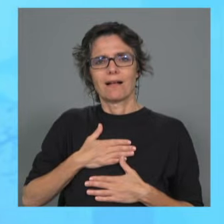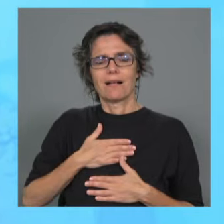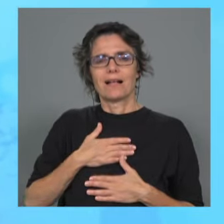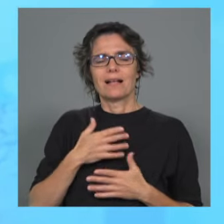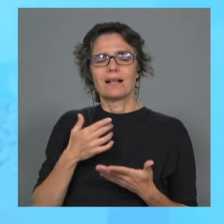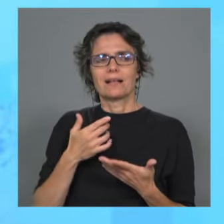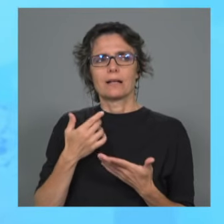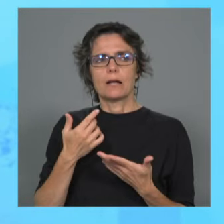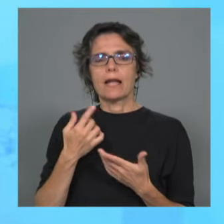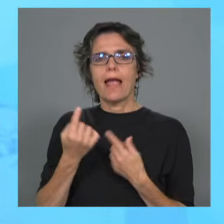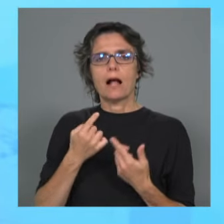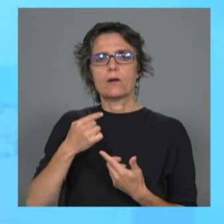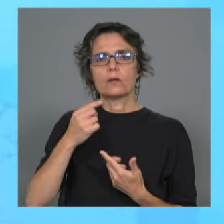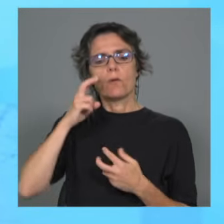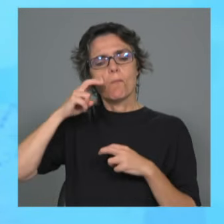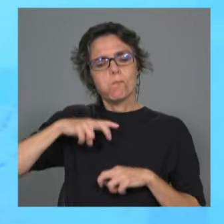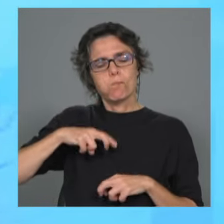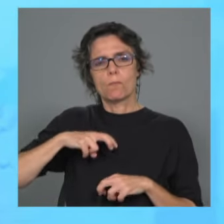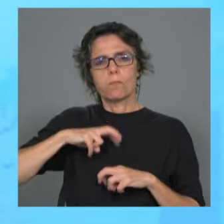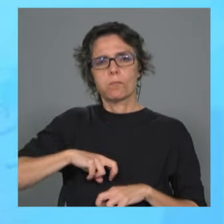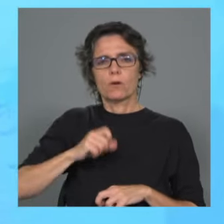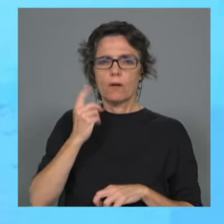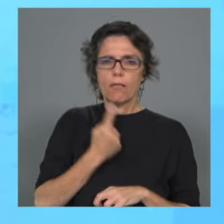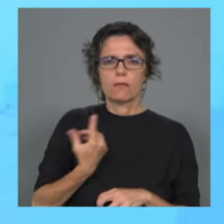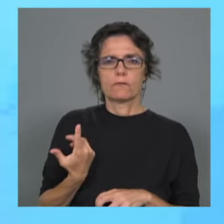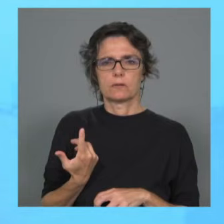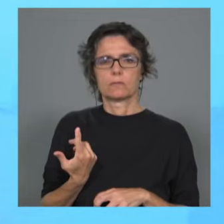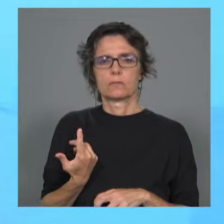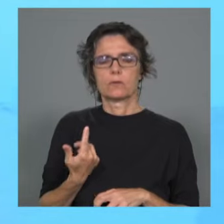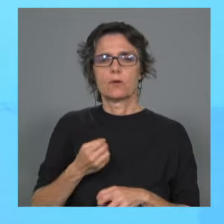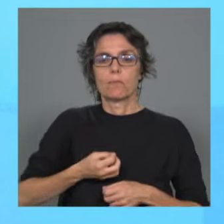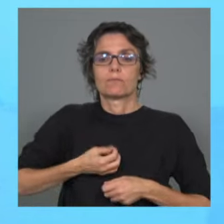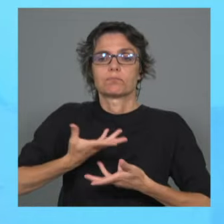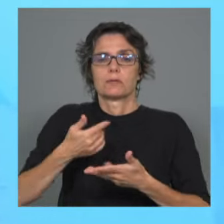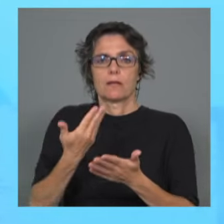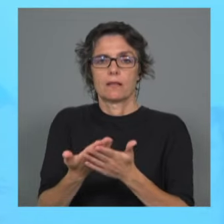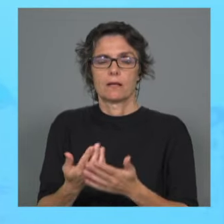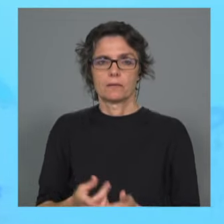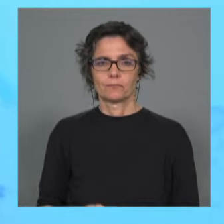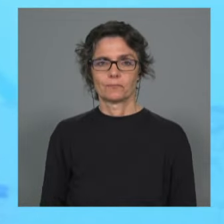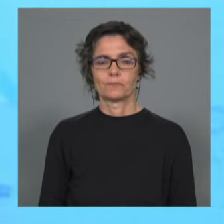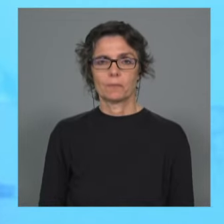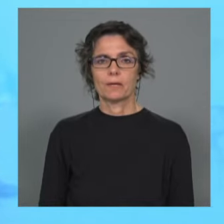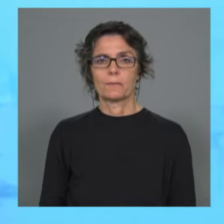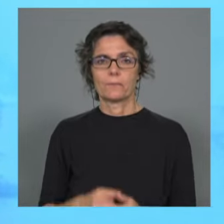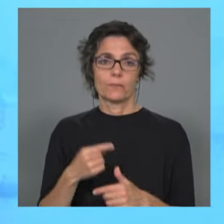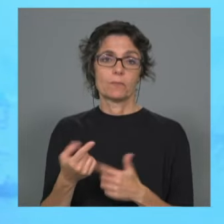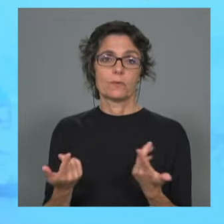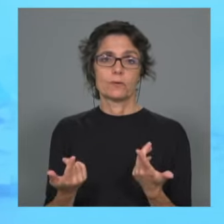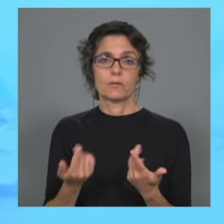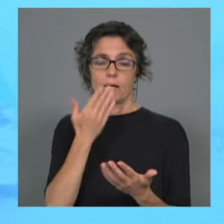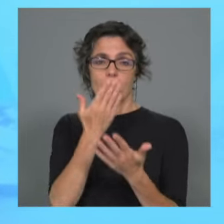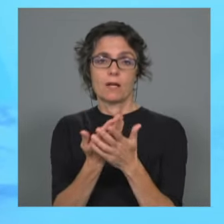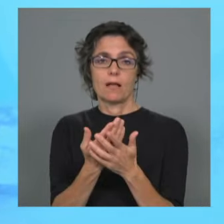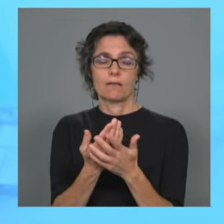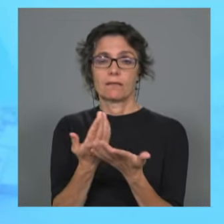impulso que devemos cultivar no nosso íntimo e que nos deve projetar para a realidade concreta das pequenas coisas, que